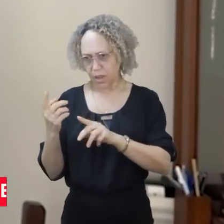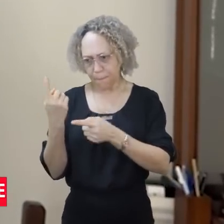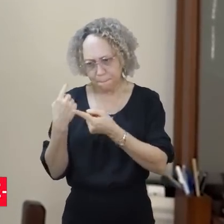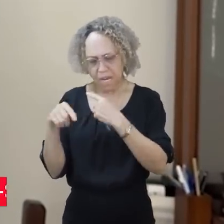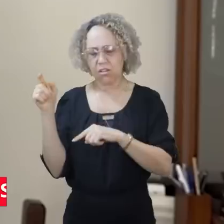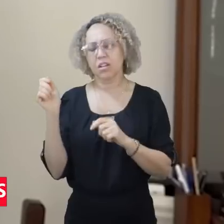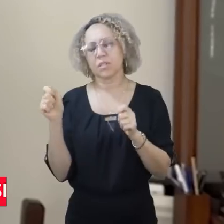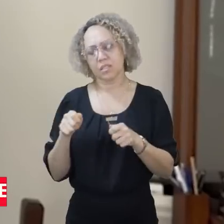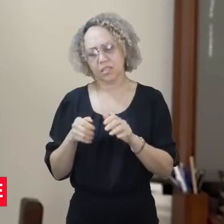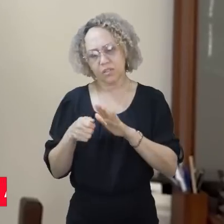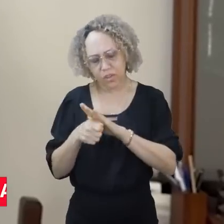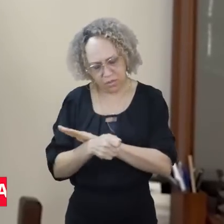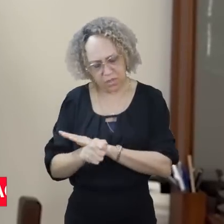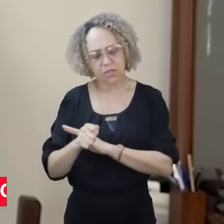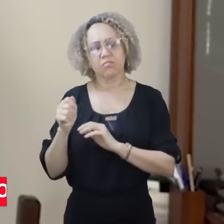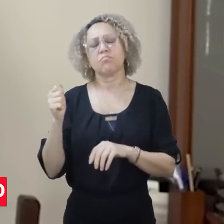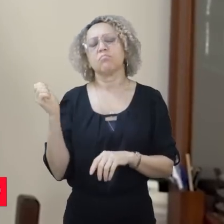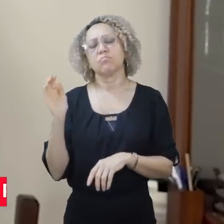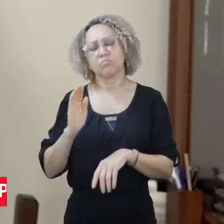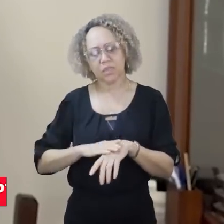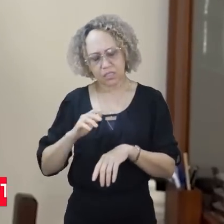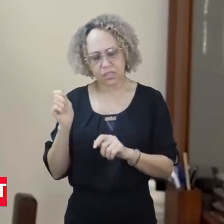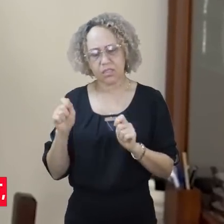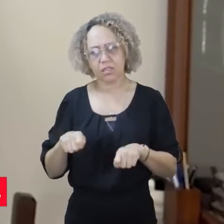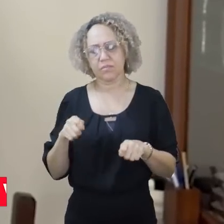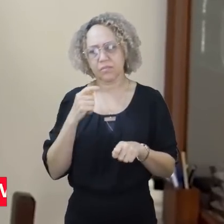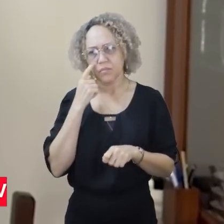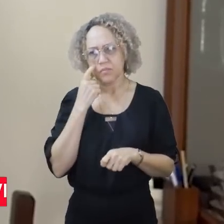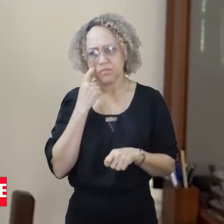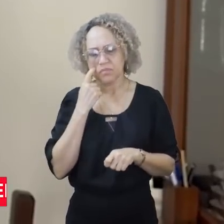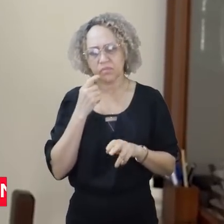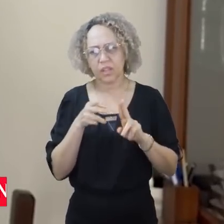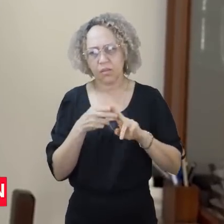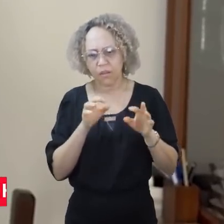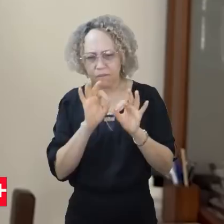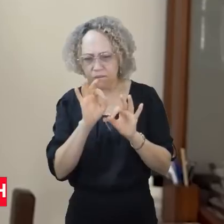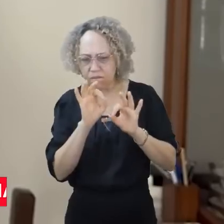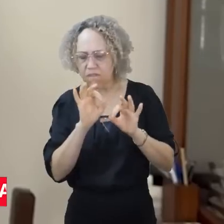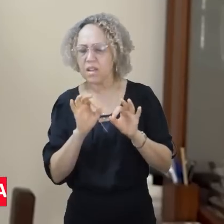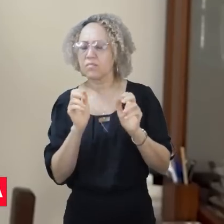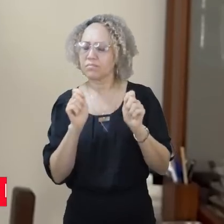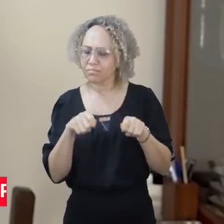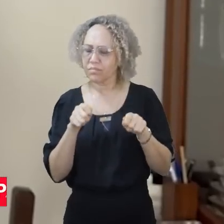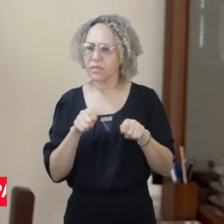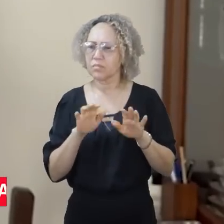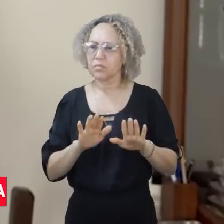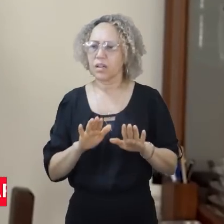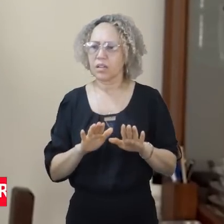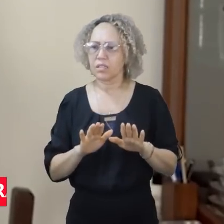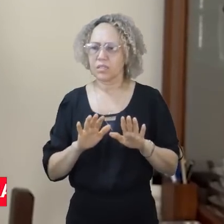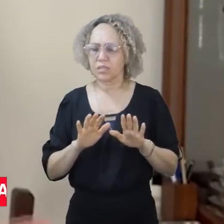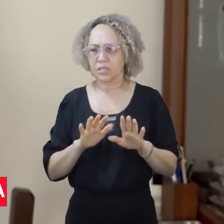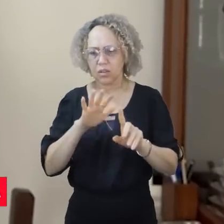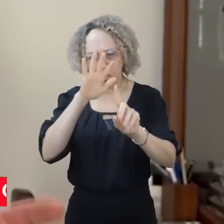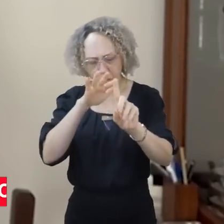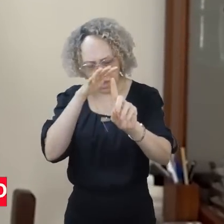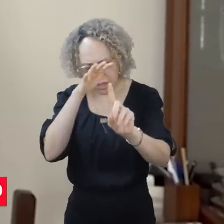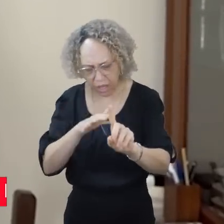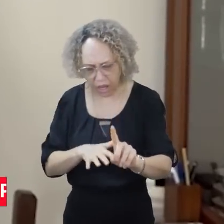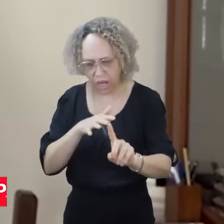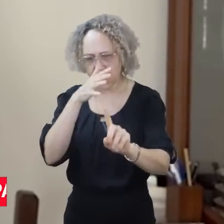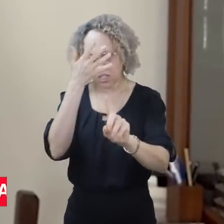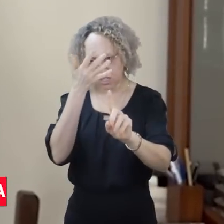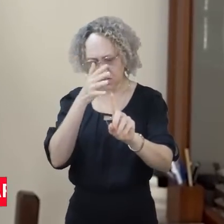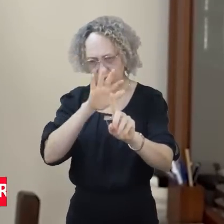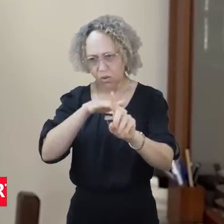mais investimento, o SUS precisa de aprimoramento, mas em homenagem aos milhões de brasileiros